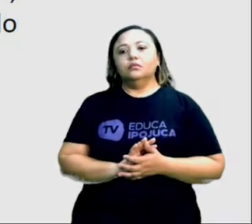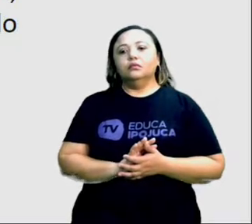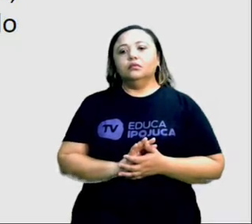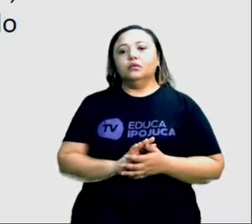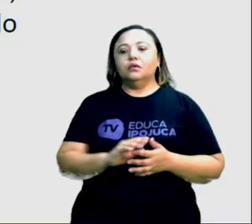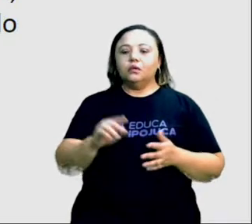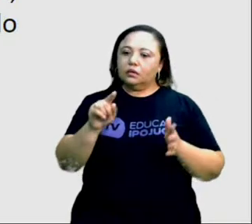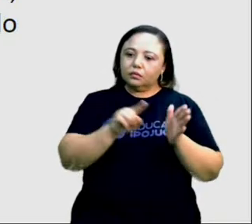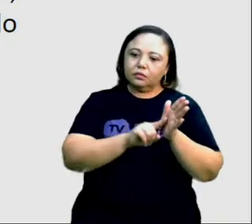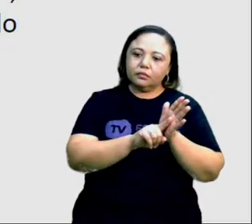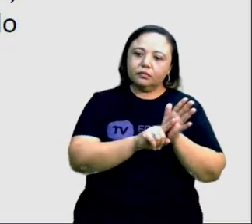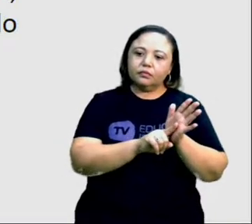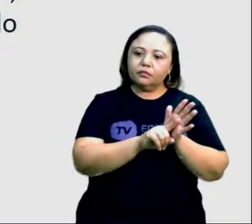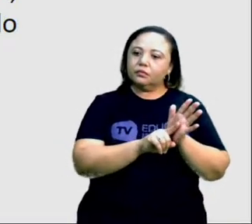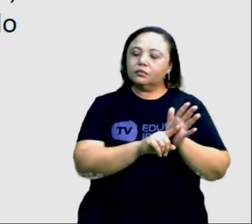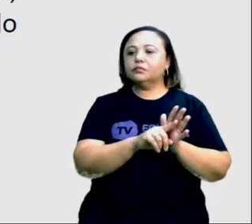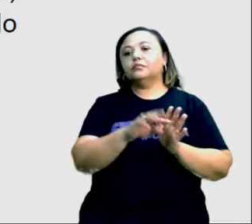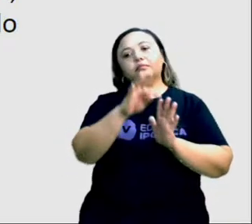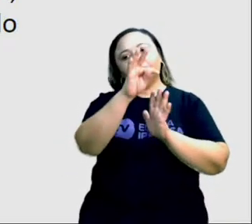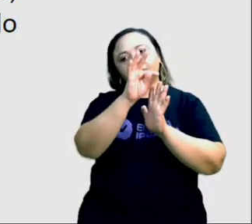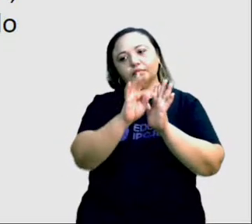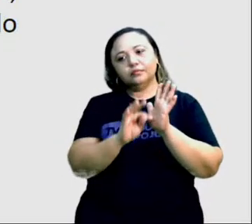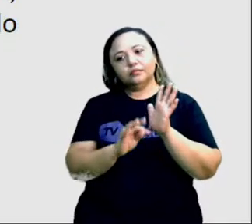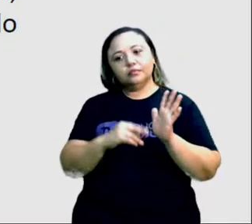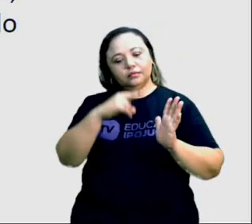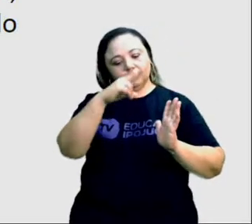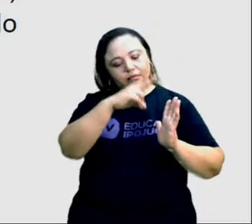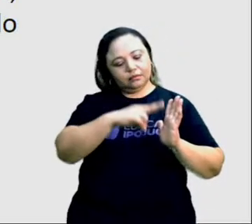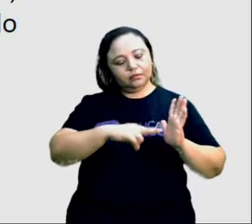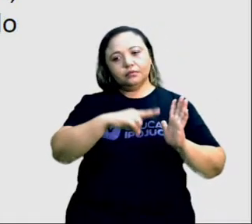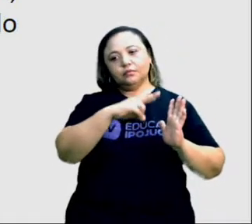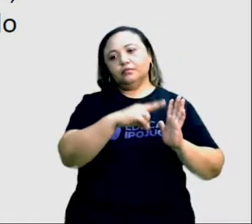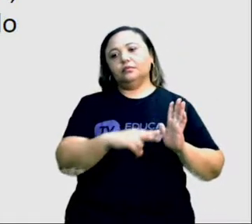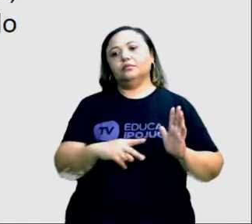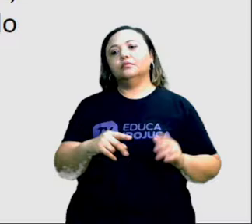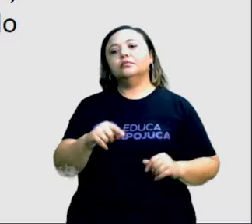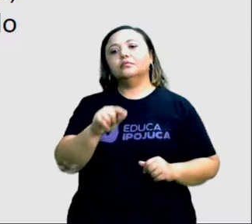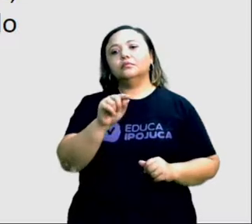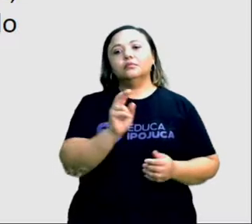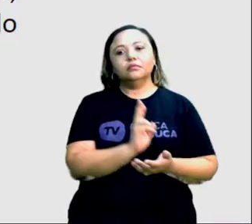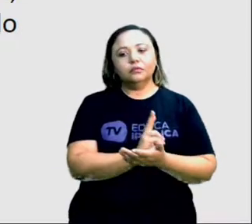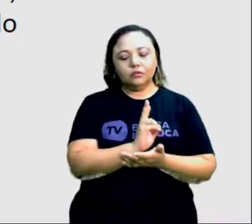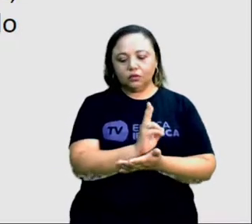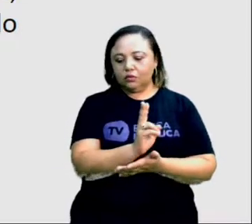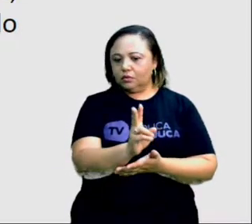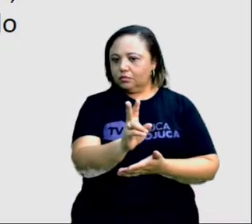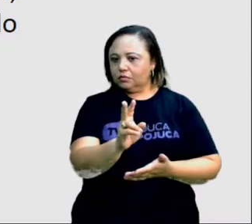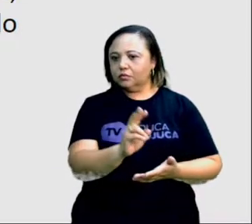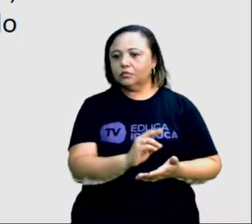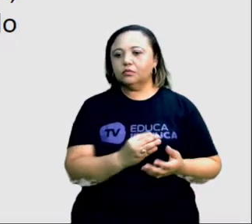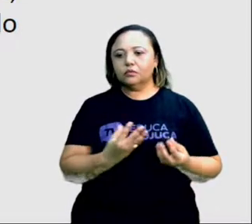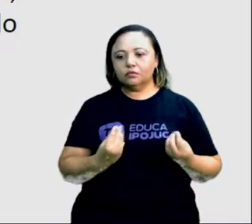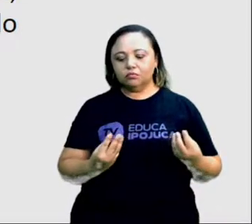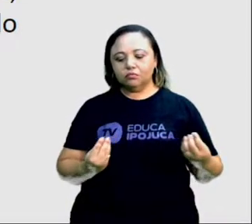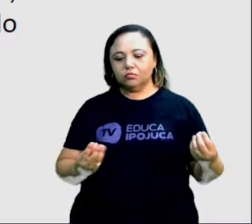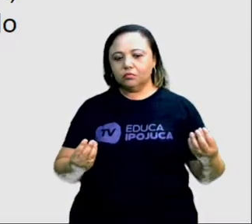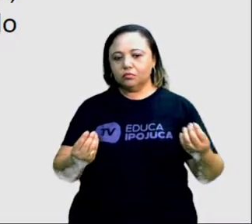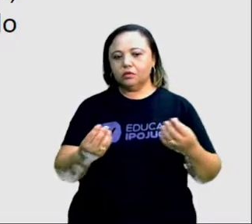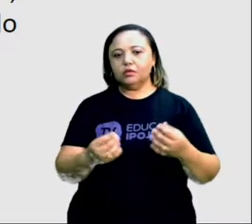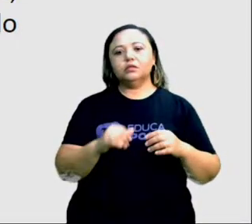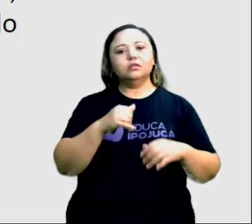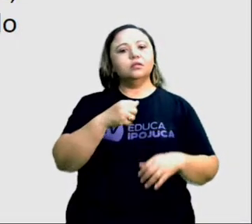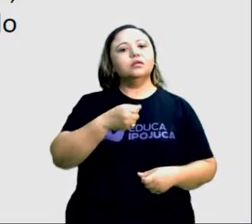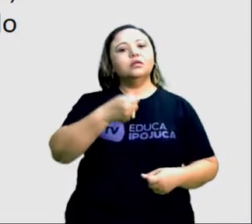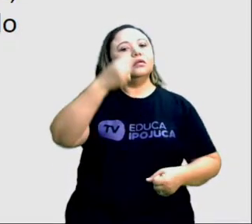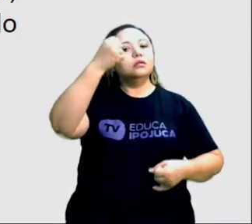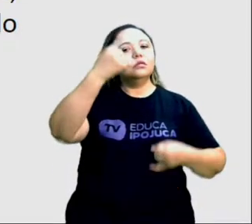Então, analisando um pouco mais desse trecho que a gente leu, a gente tem aí uma sequência de informações secundárias,